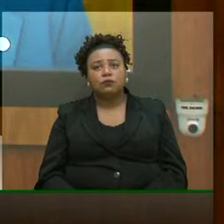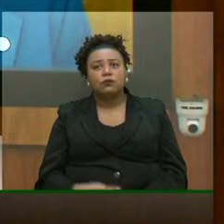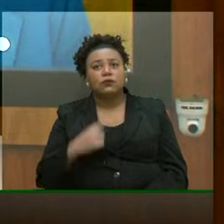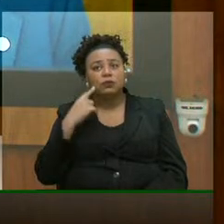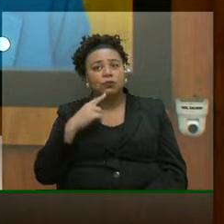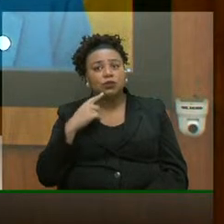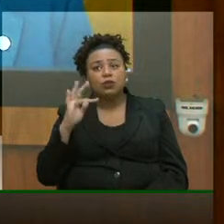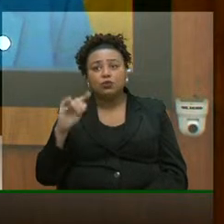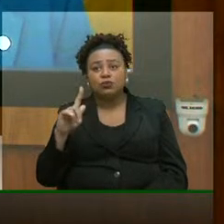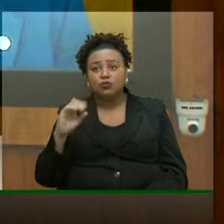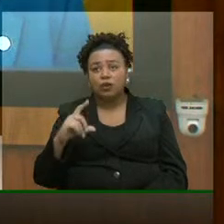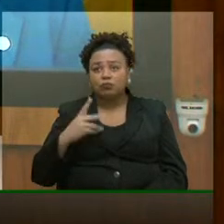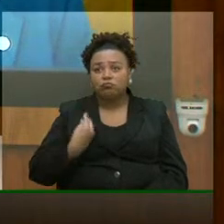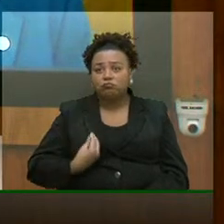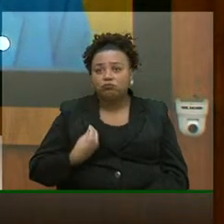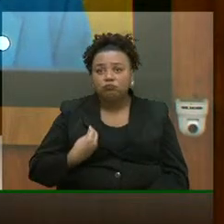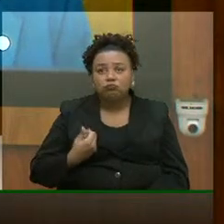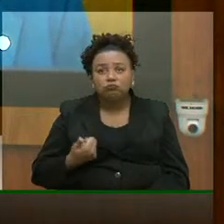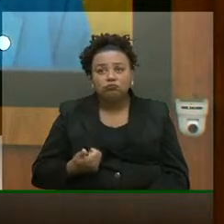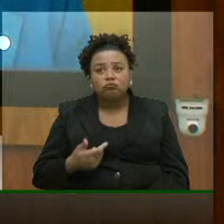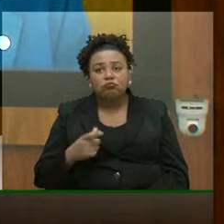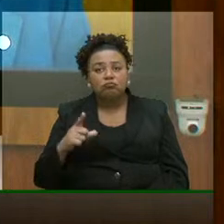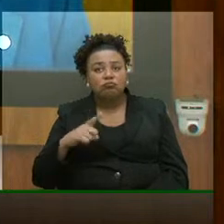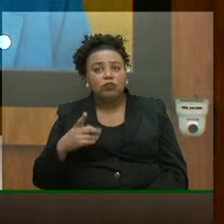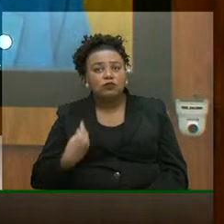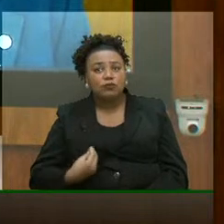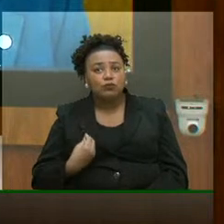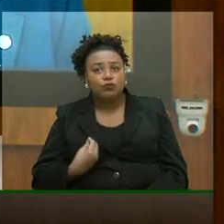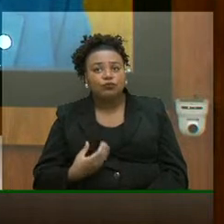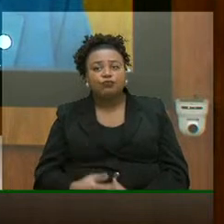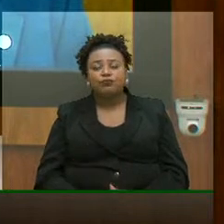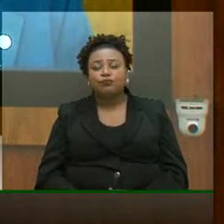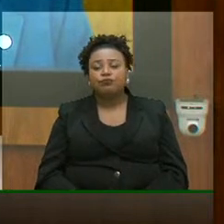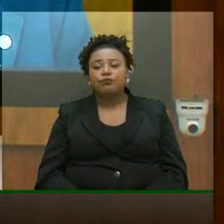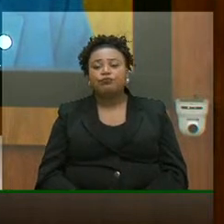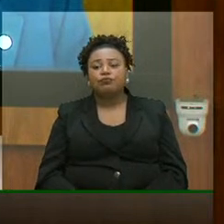Deputado Thiago Simon está conectado.